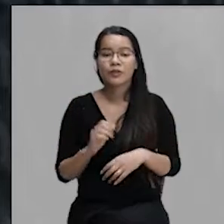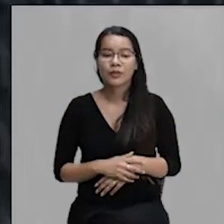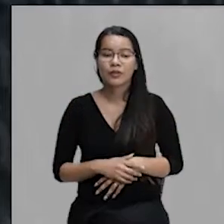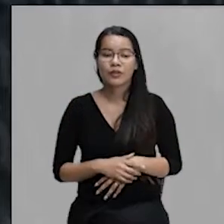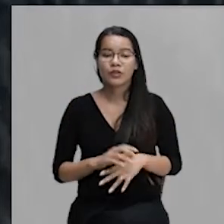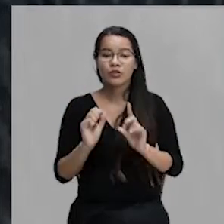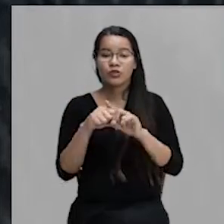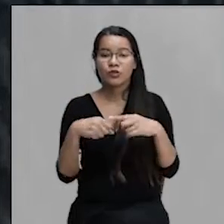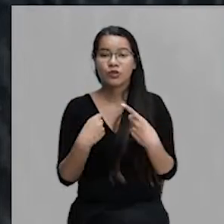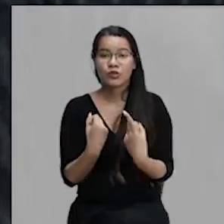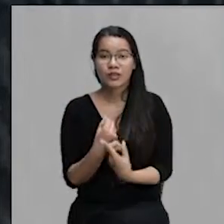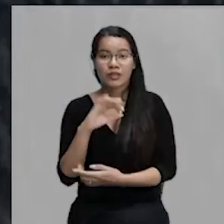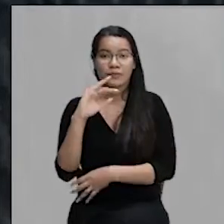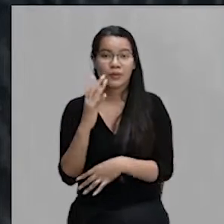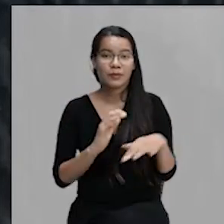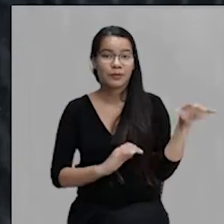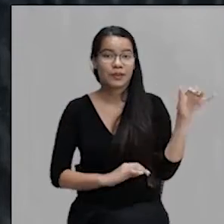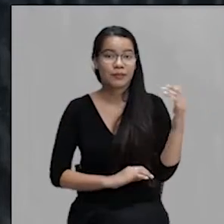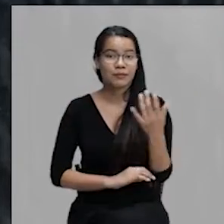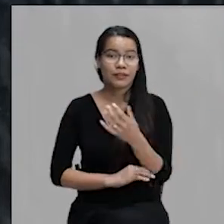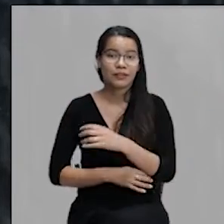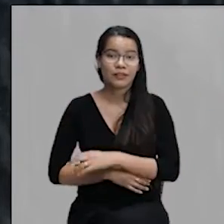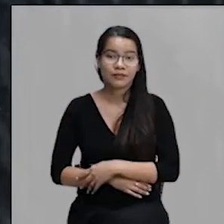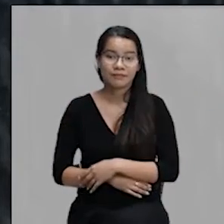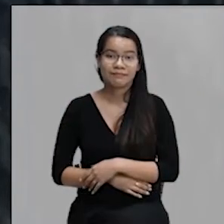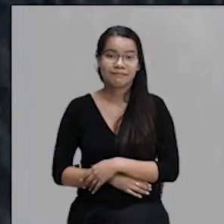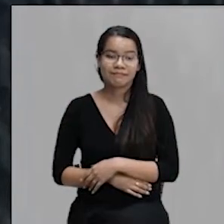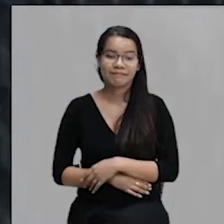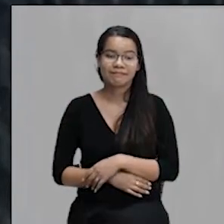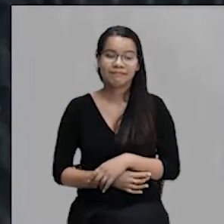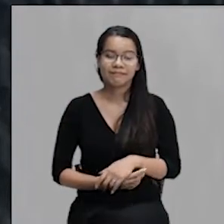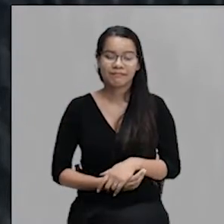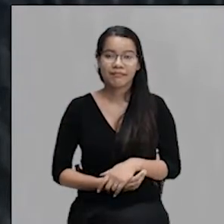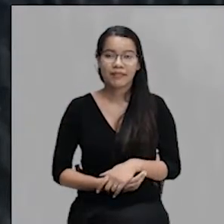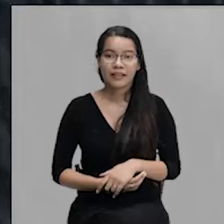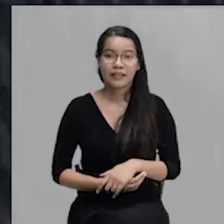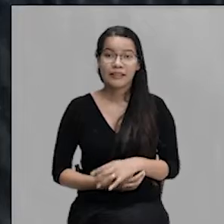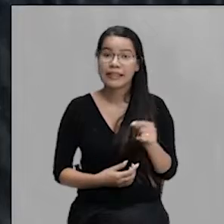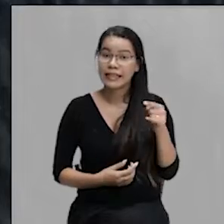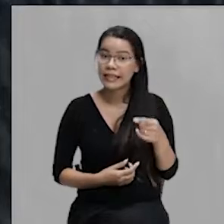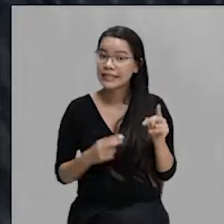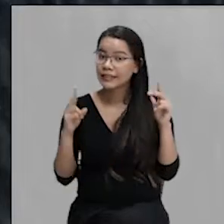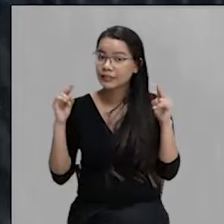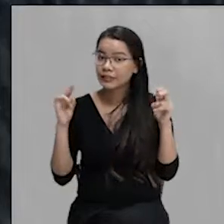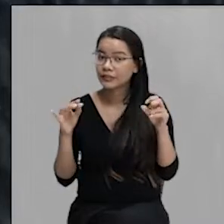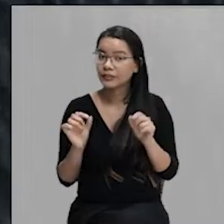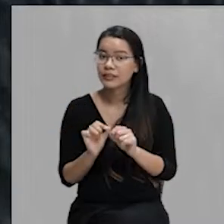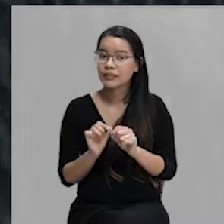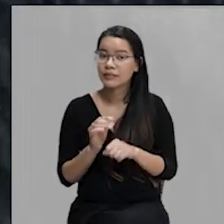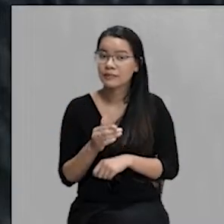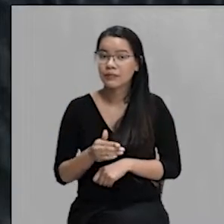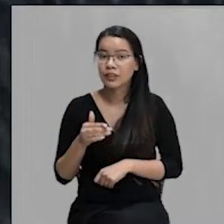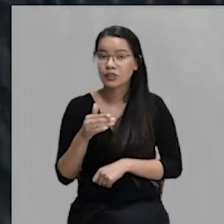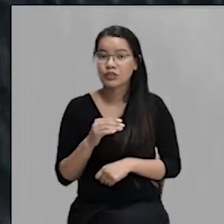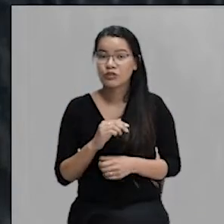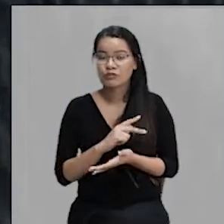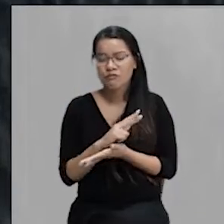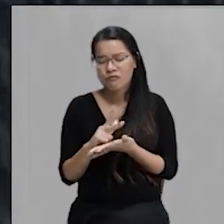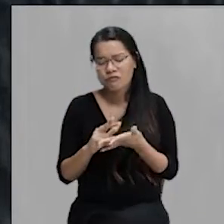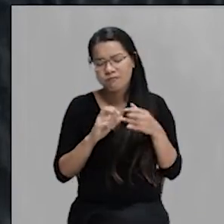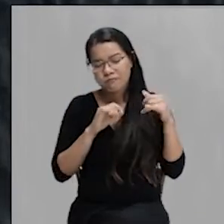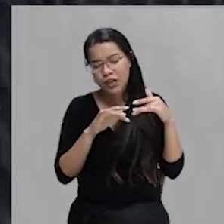assunto Sociologia e Meio Ambiente, questão ambiental. Esse assunto aqui faz parte de um